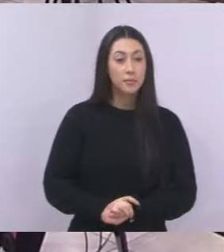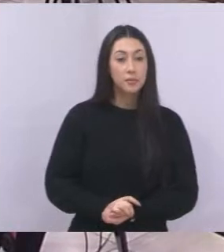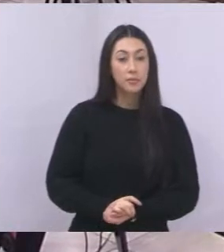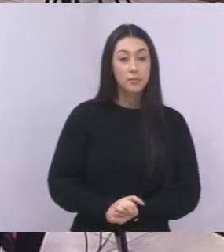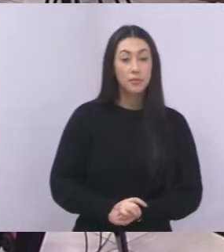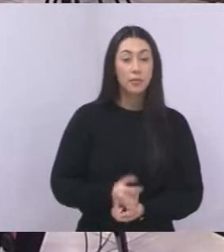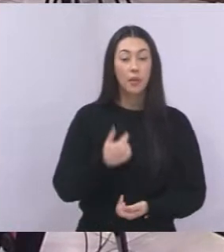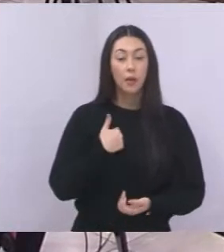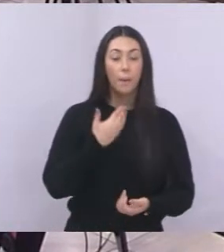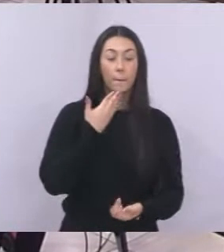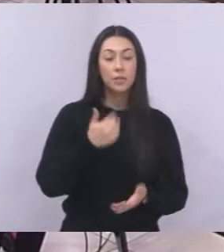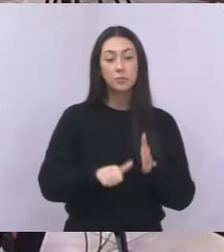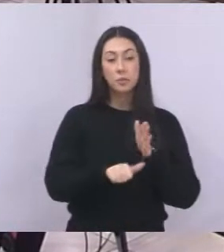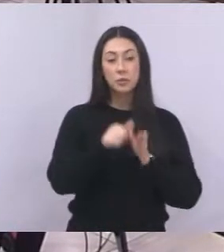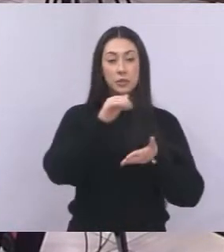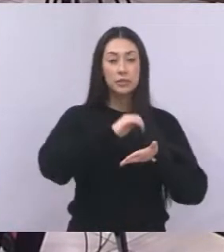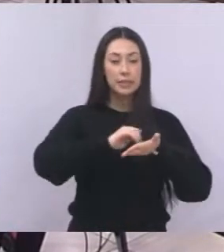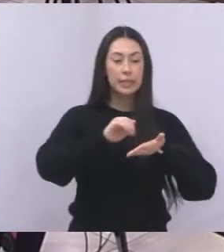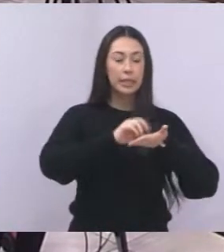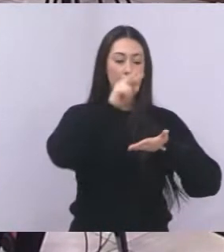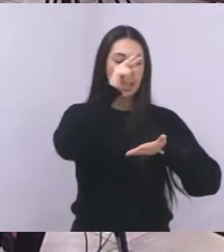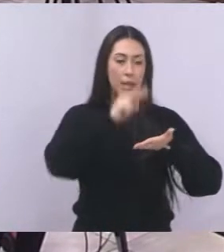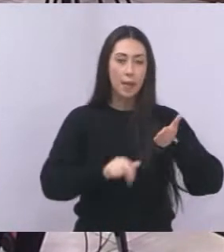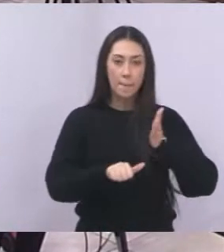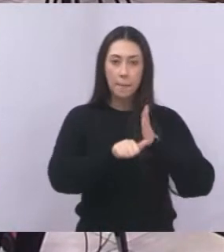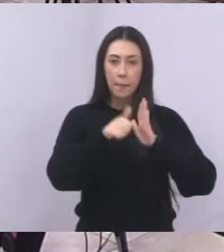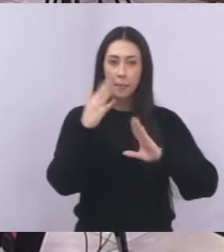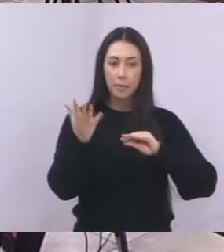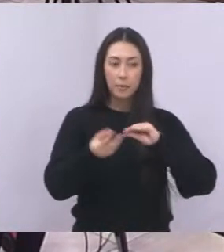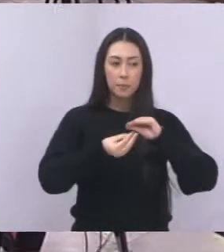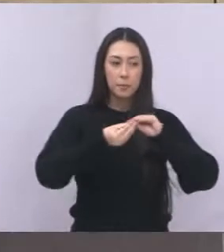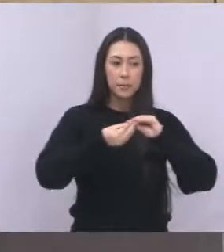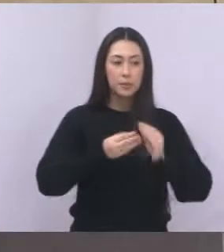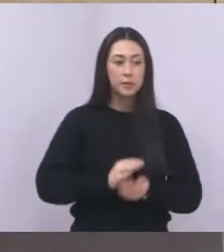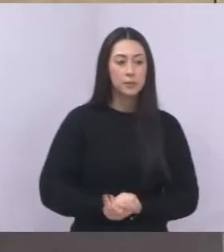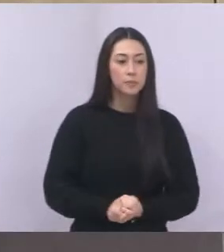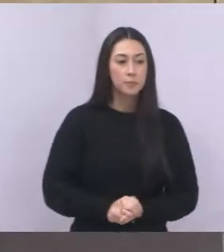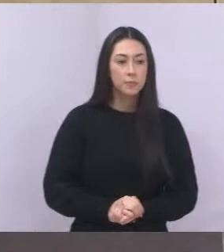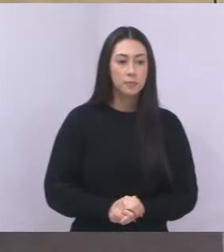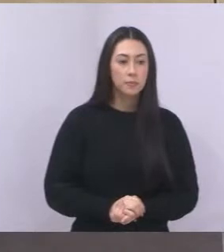Peço ao primeiro secretário que faça a leitura da primeira emenda.